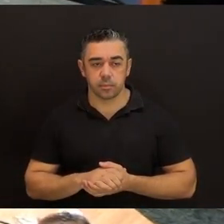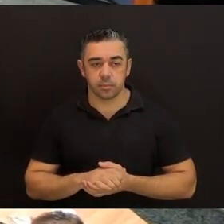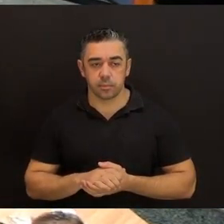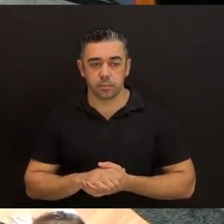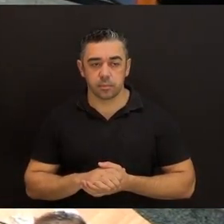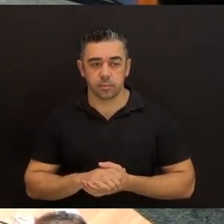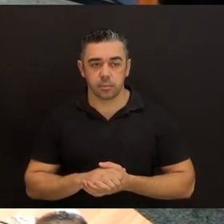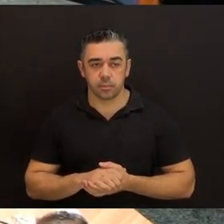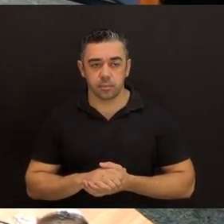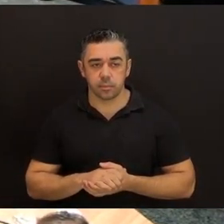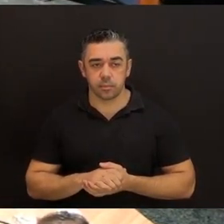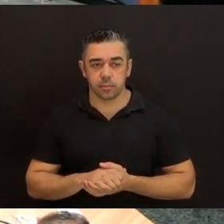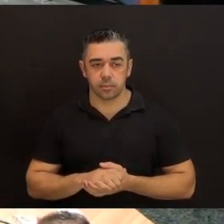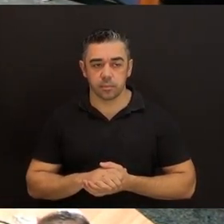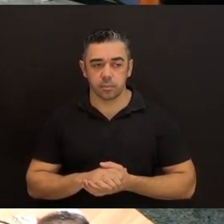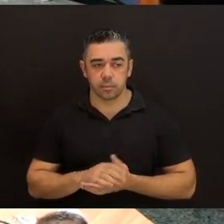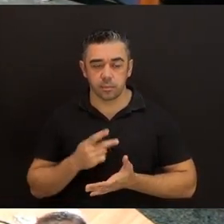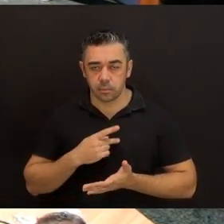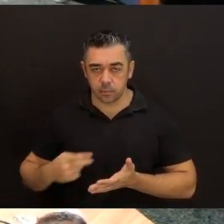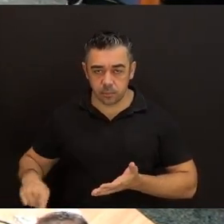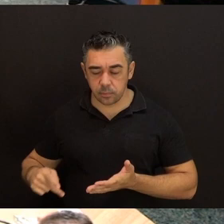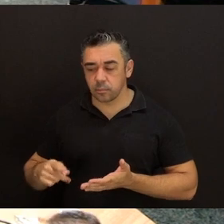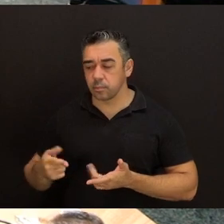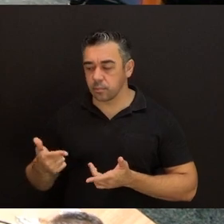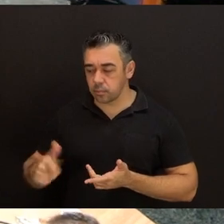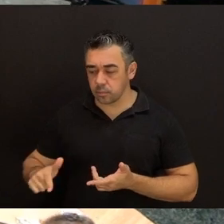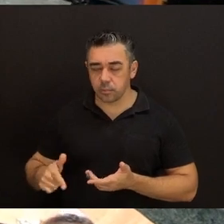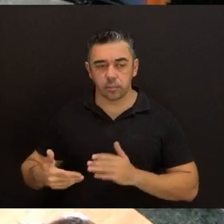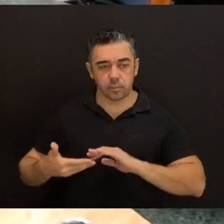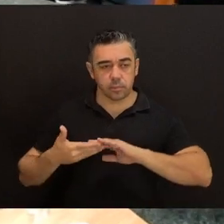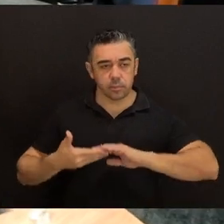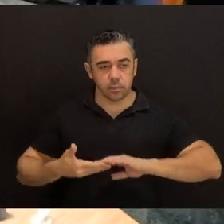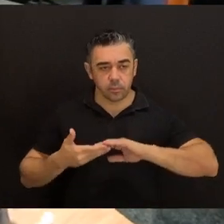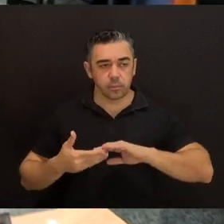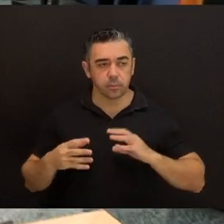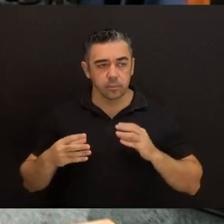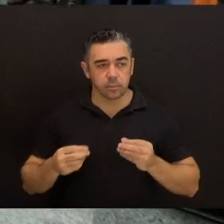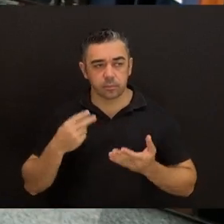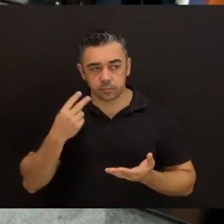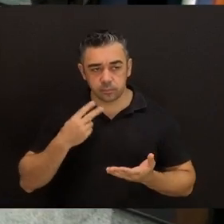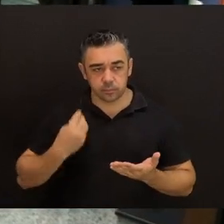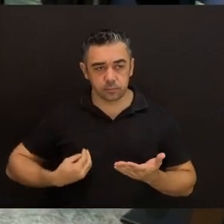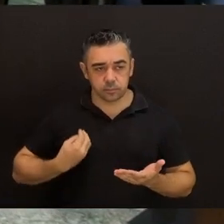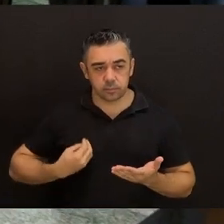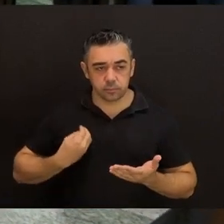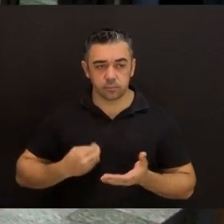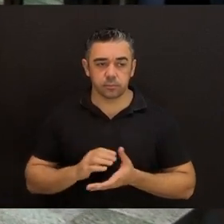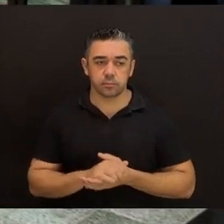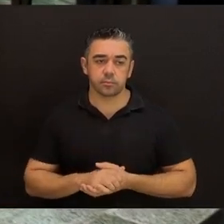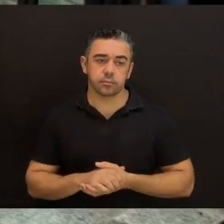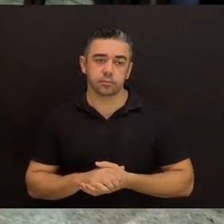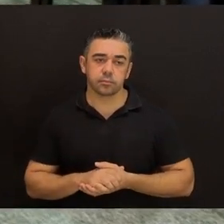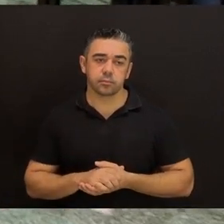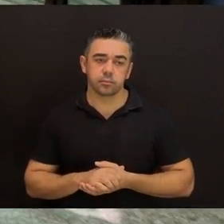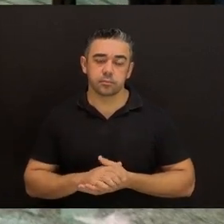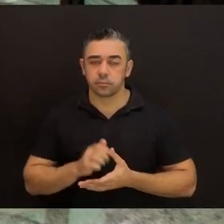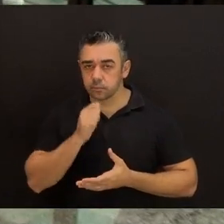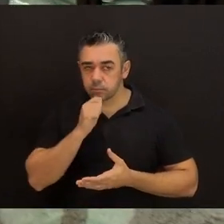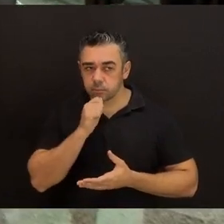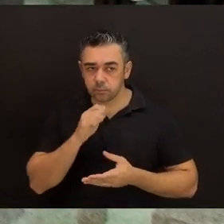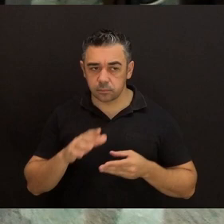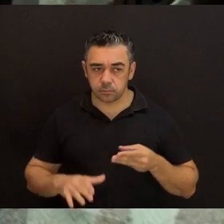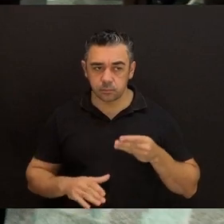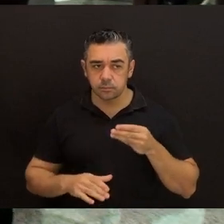senhor presidente novamente cumprimentar os senhores de todos os demais vereadores aqui presentes e ainda em complemento